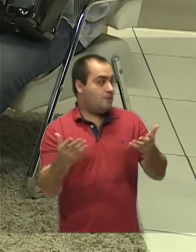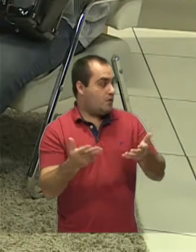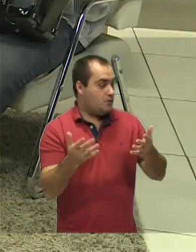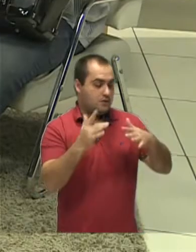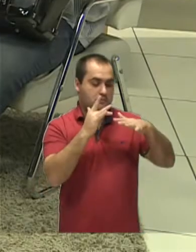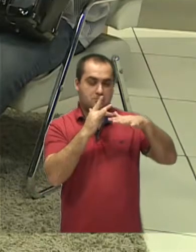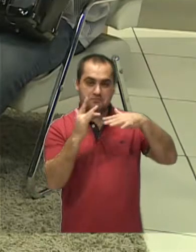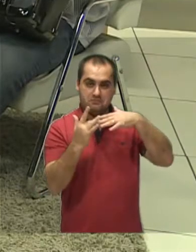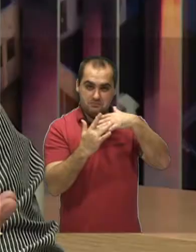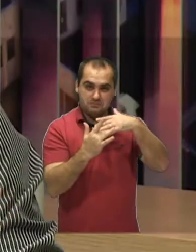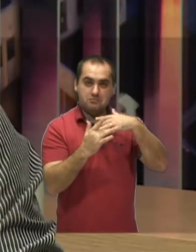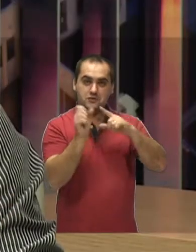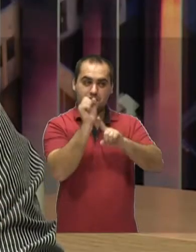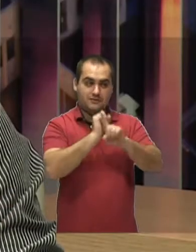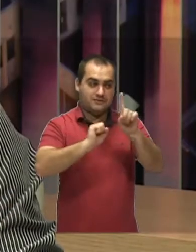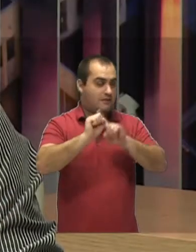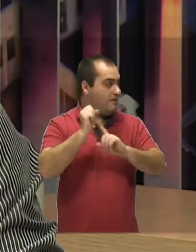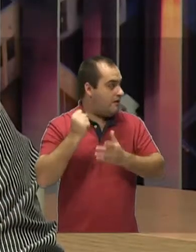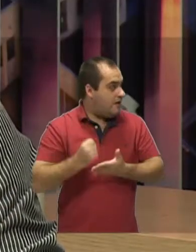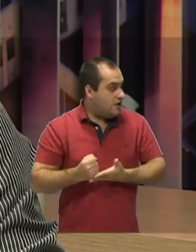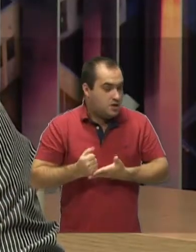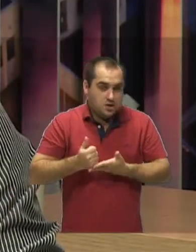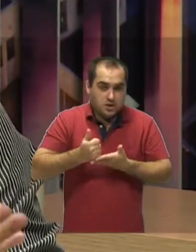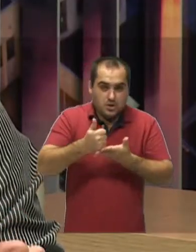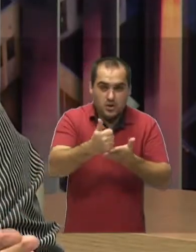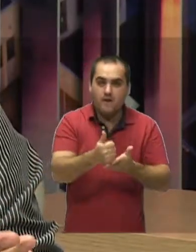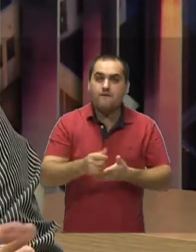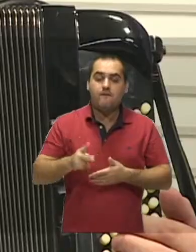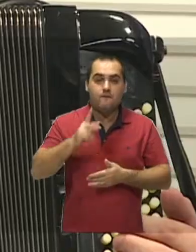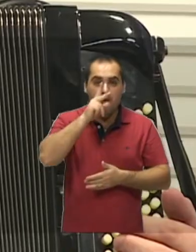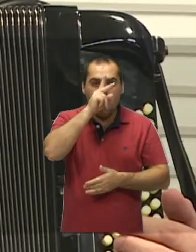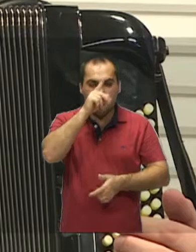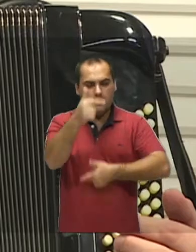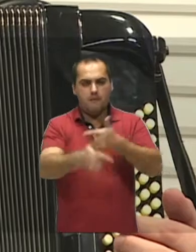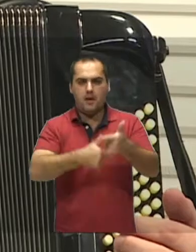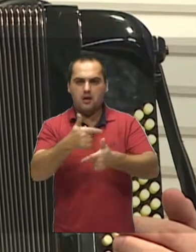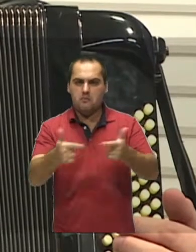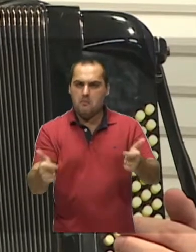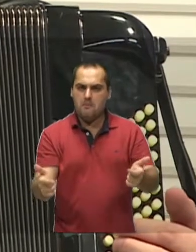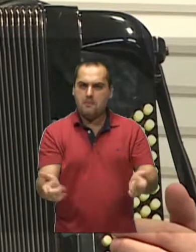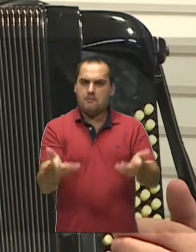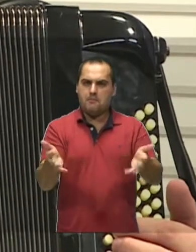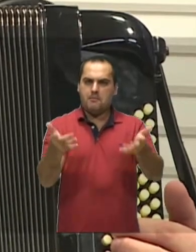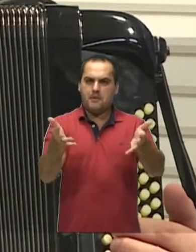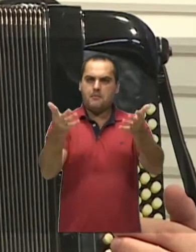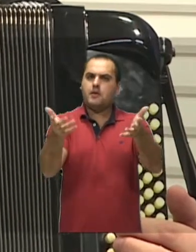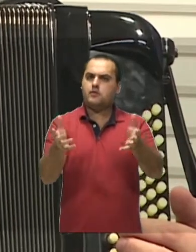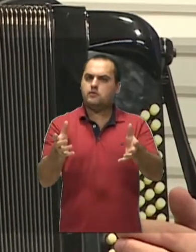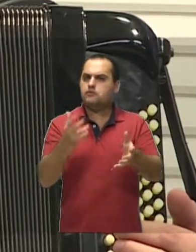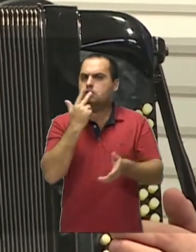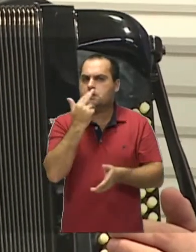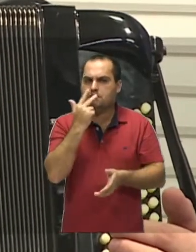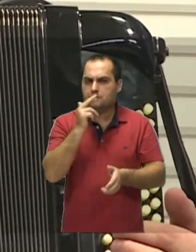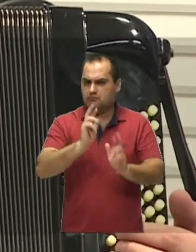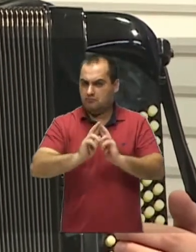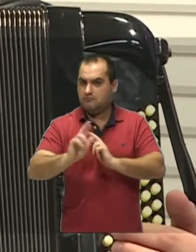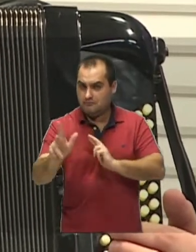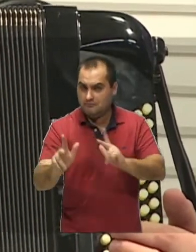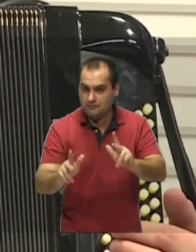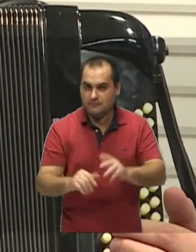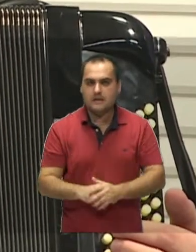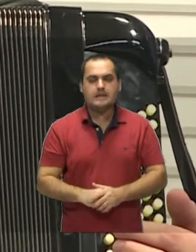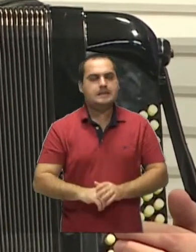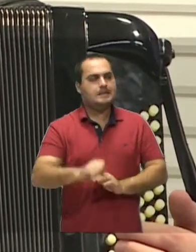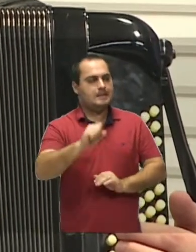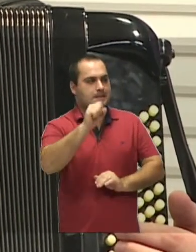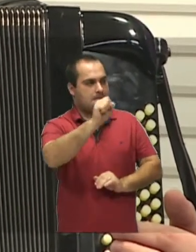social, hoje ela ajuda a potencializar e divulgar os trabalhos de uma forma mais democrática. Sem dúvida nenhuma. É um grande aliado que a